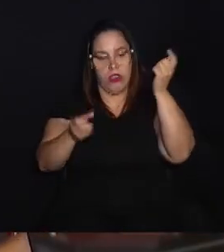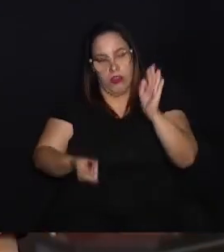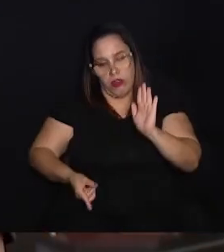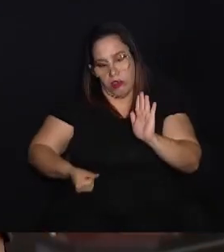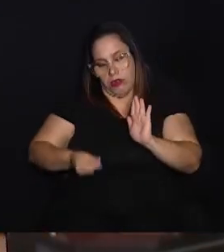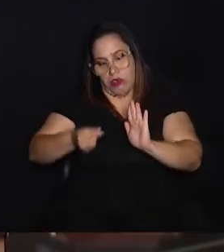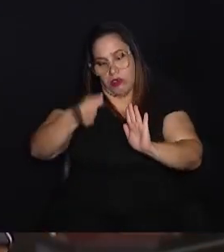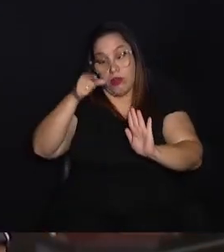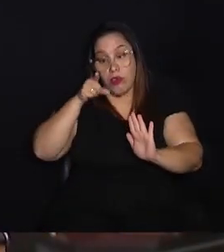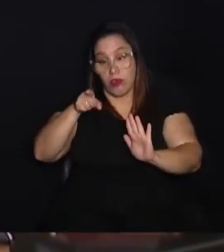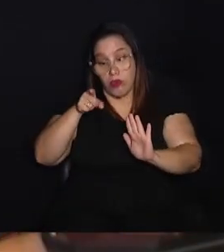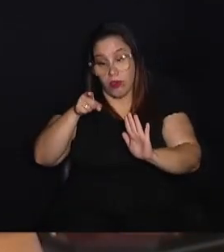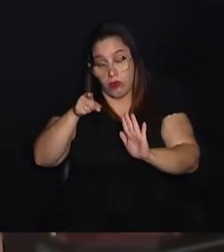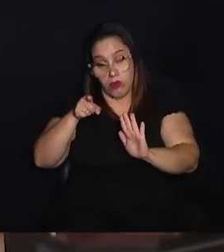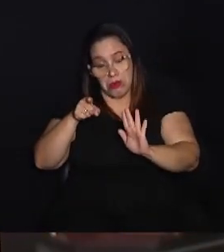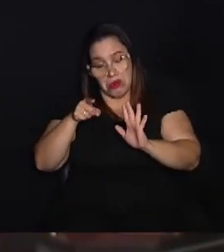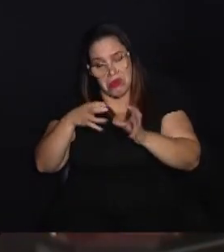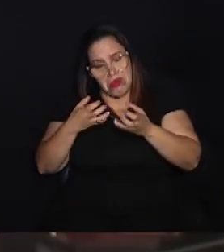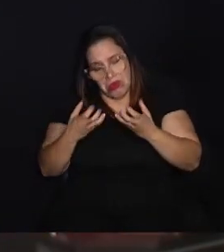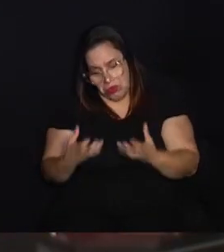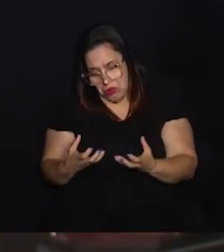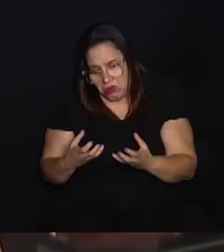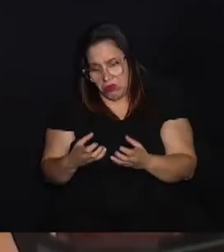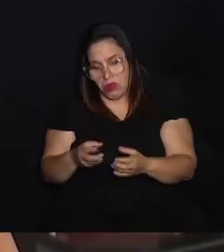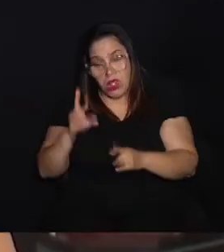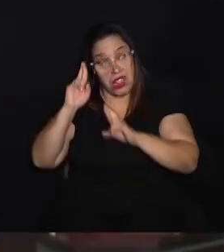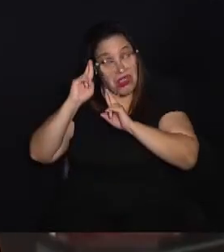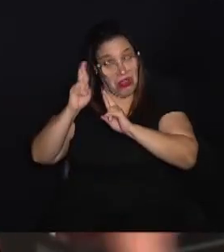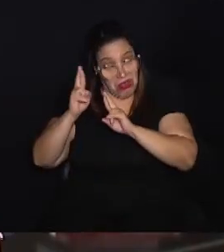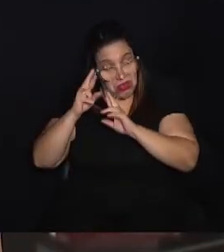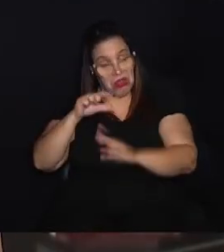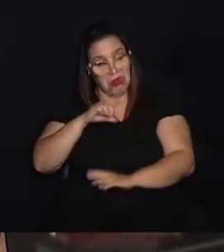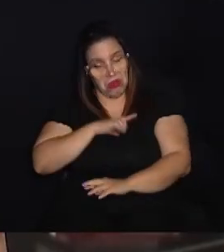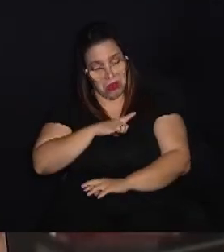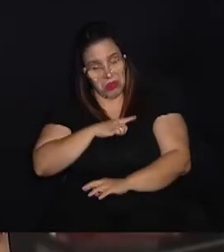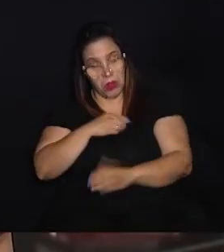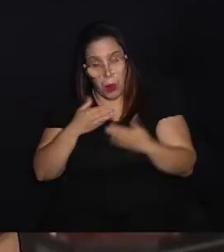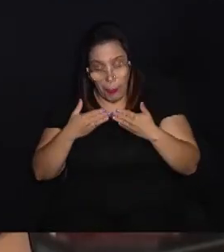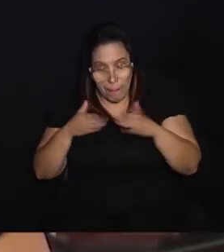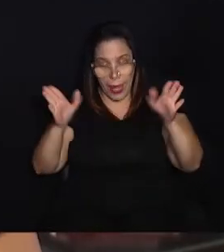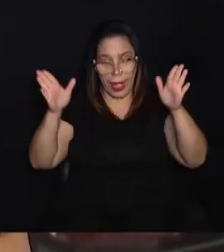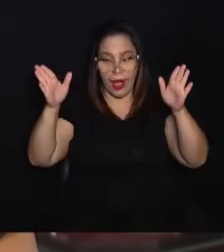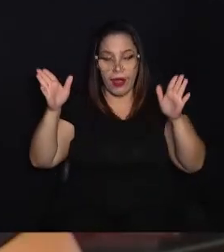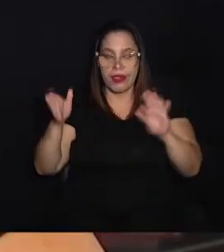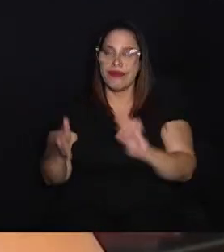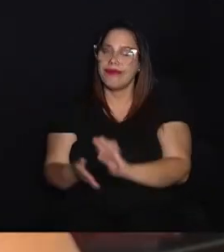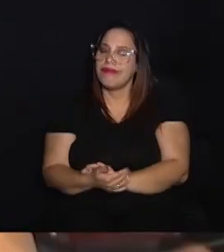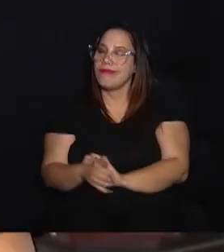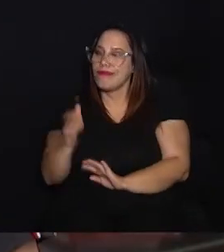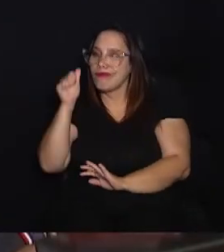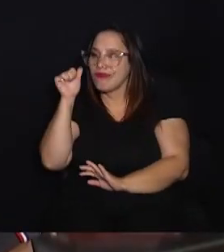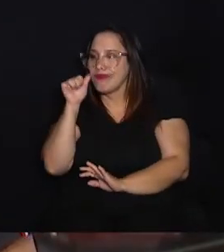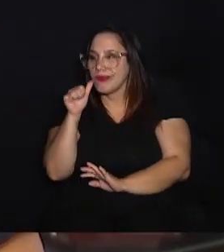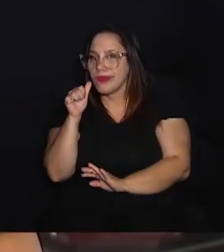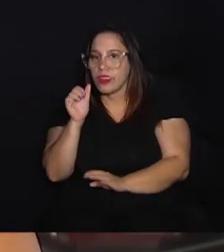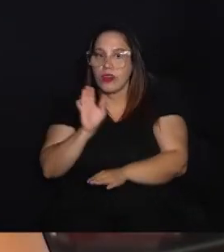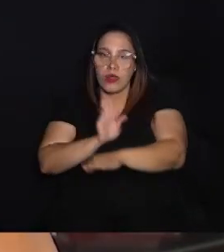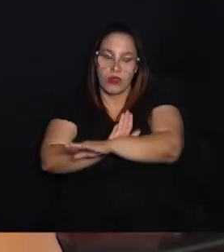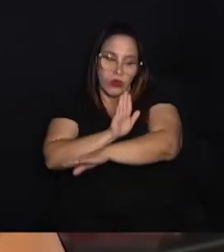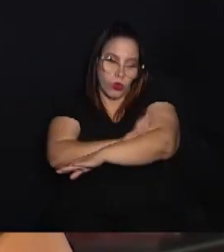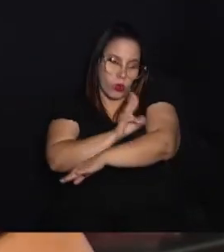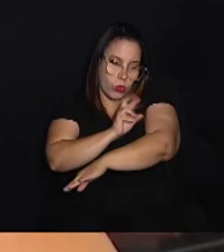forma como você está, do jeito que você está, você tem esperança, eu acho que abre horizontes, né? Porque são mulheres que muitas vezes cuidam dos